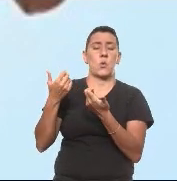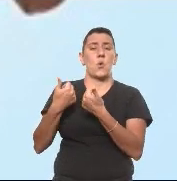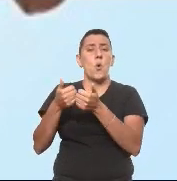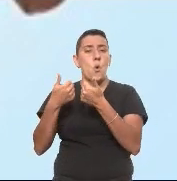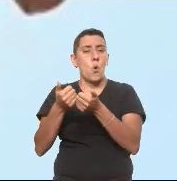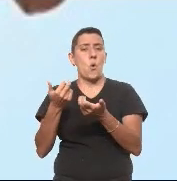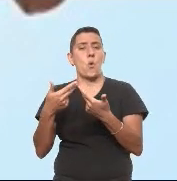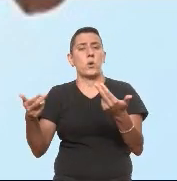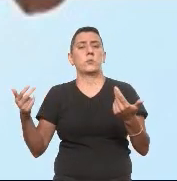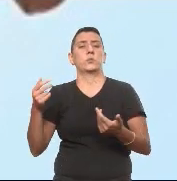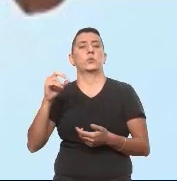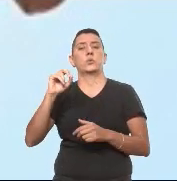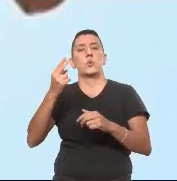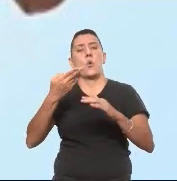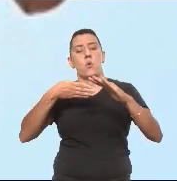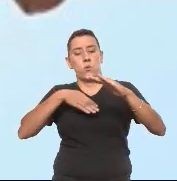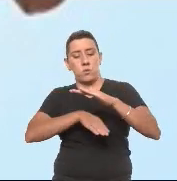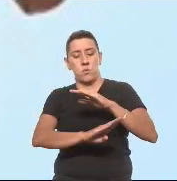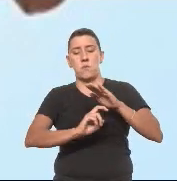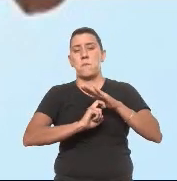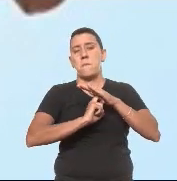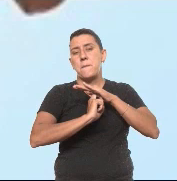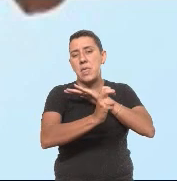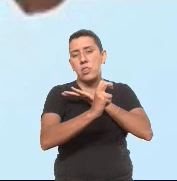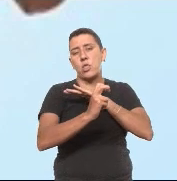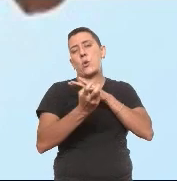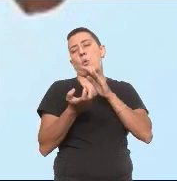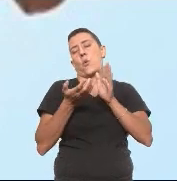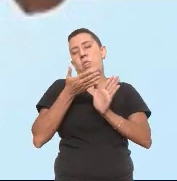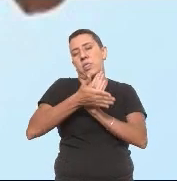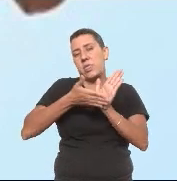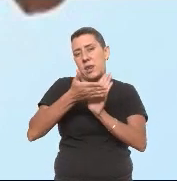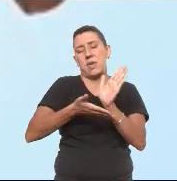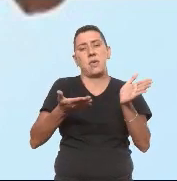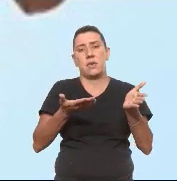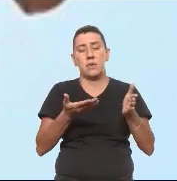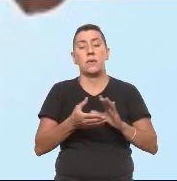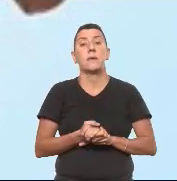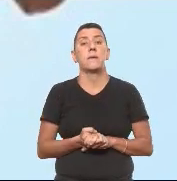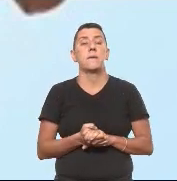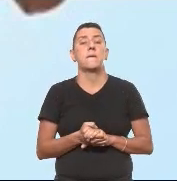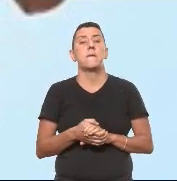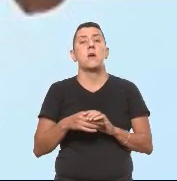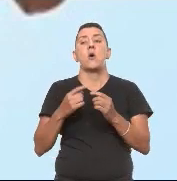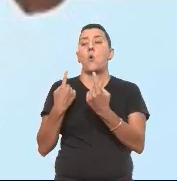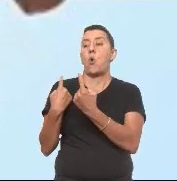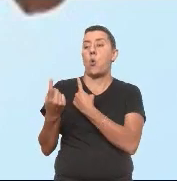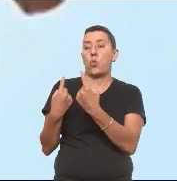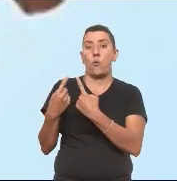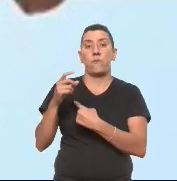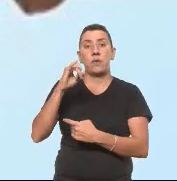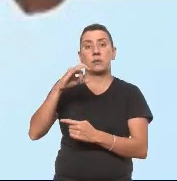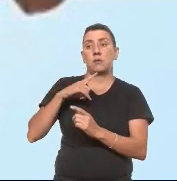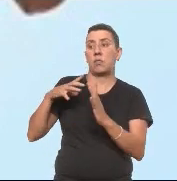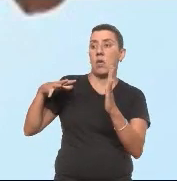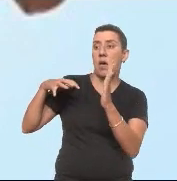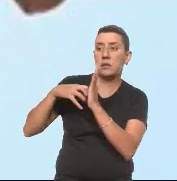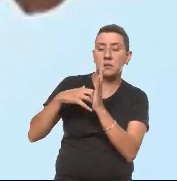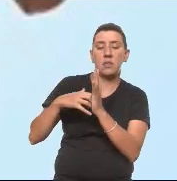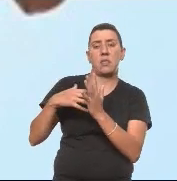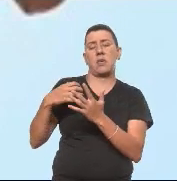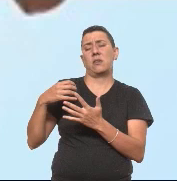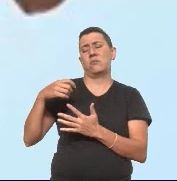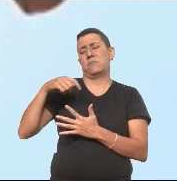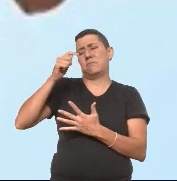transporte subterrâneo como por exemplo metrô trens e assim por diante é as rodovias se tem algum acidente e se não